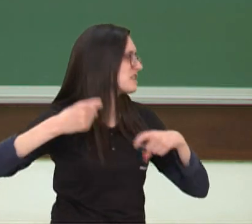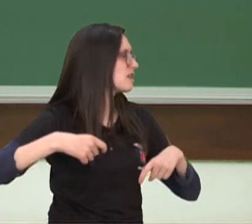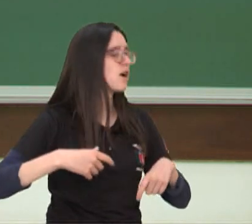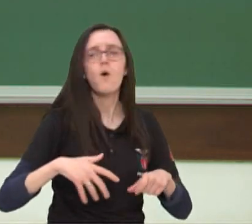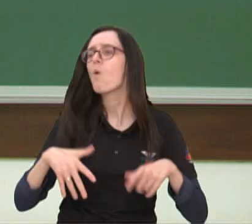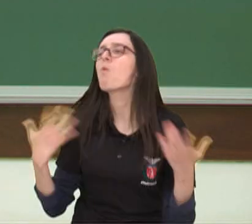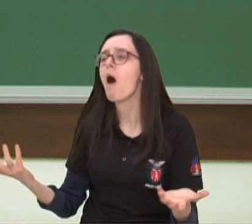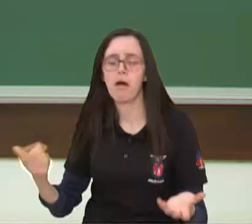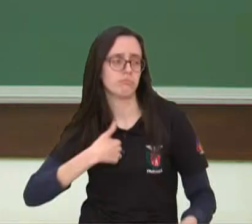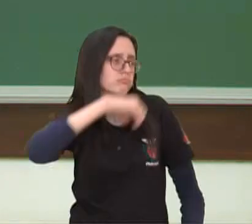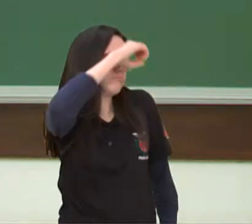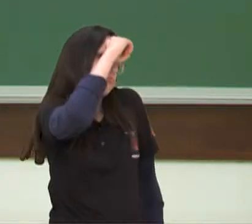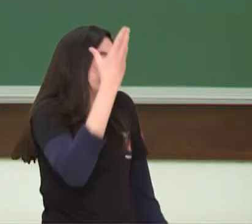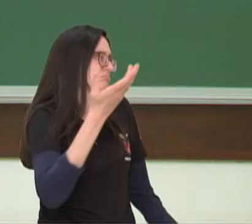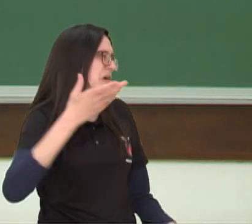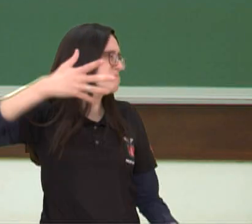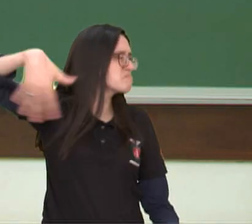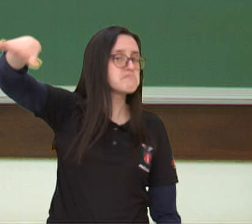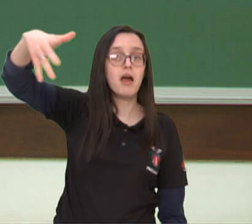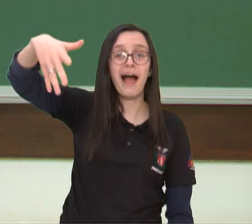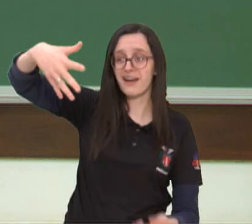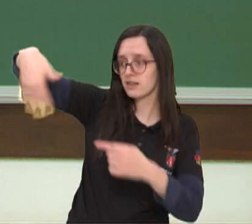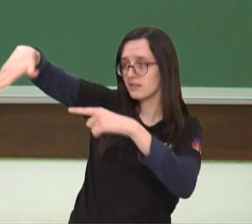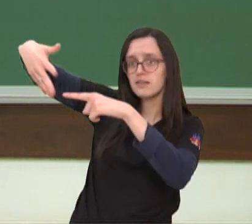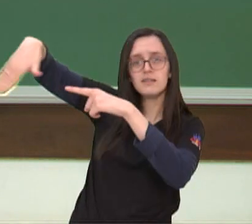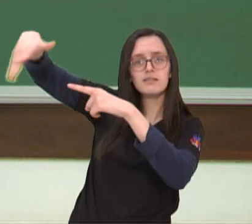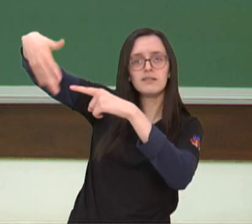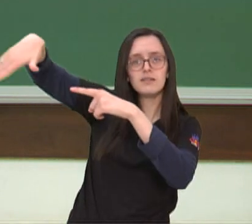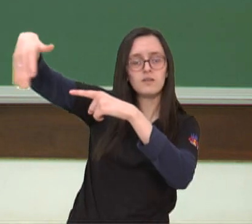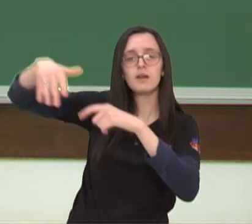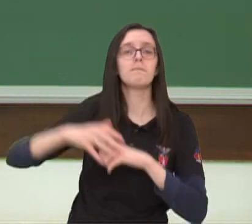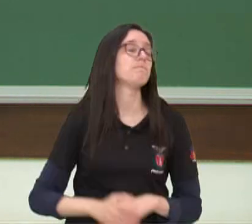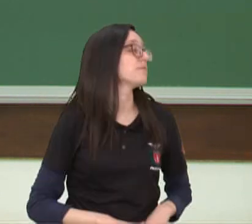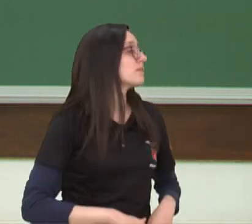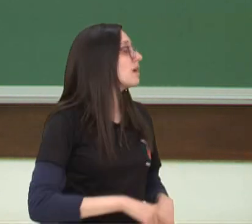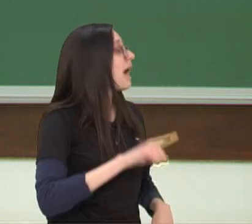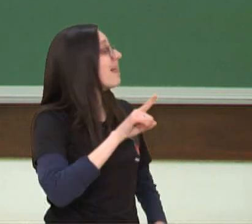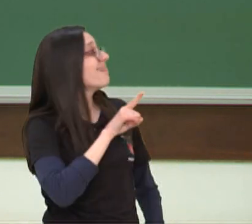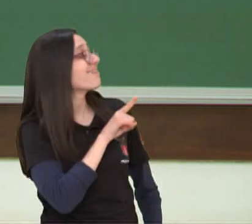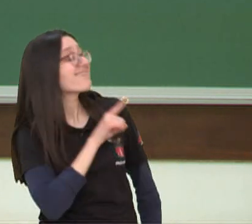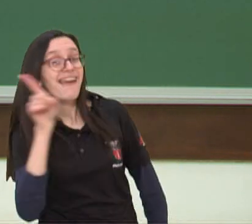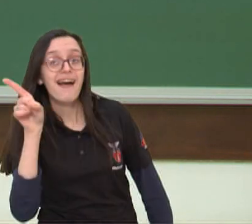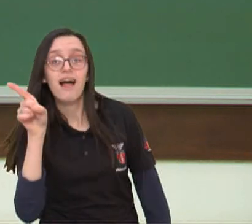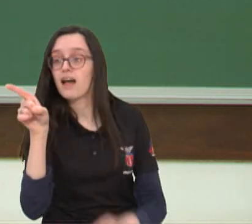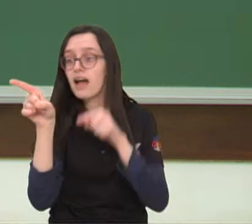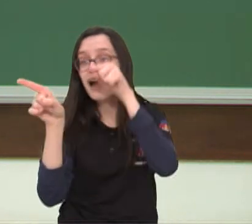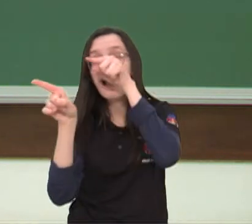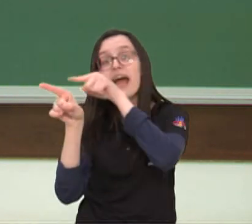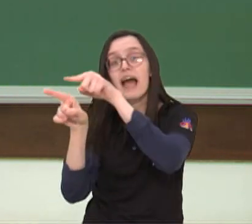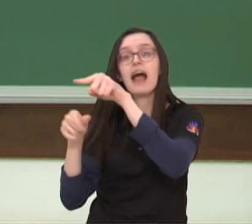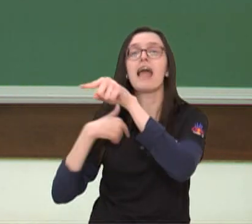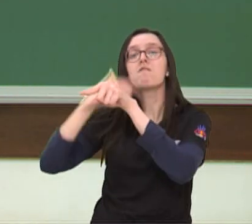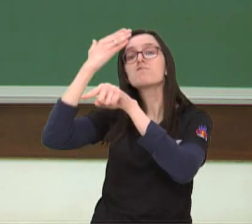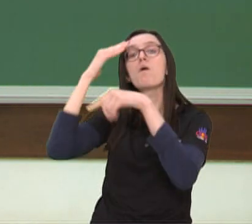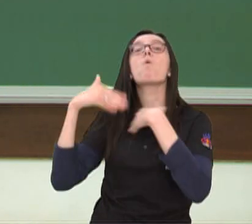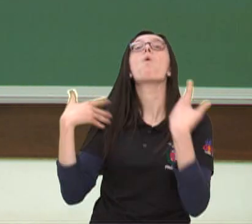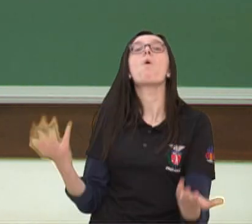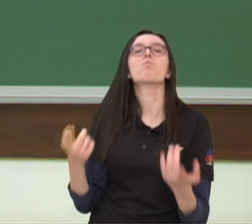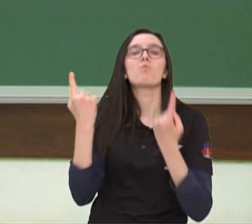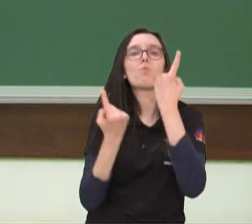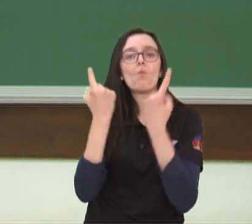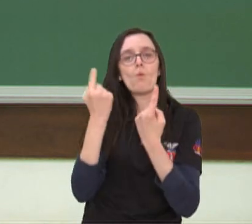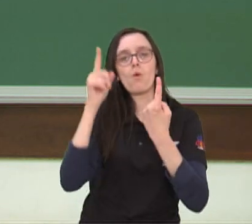fazenda? Ah, não sei. Uma fazenda por aí. E se eu digo na fazenda, é porque eu sei de qual fazenda nós